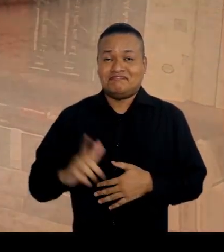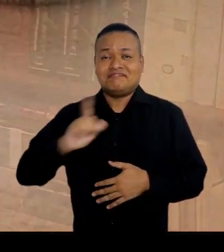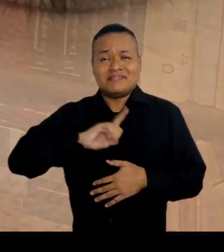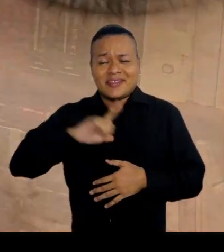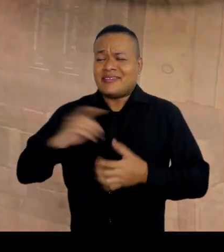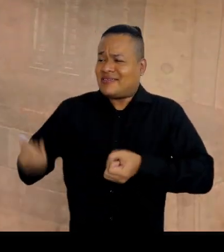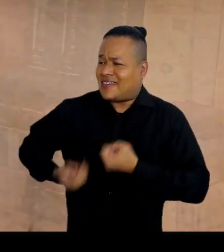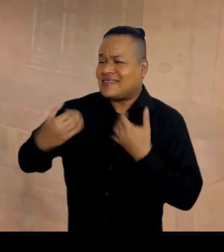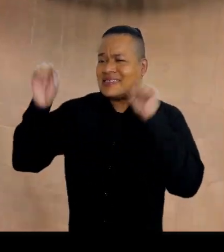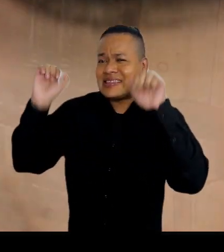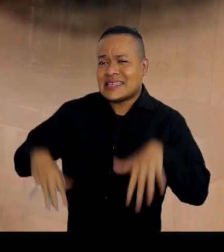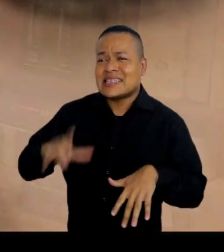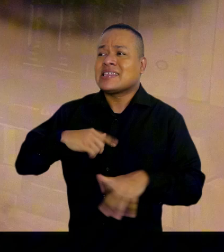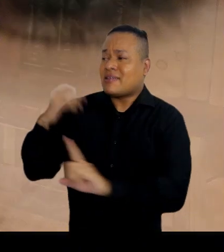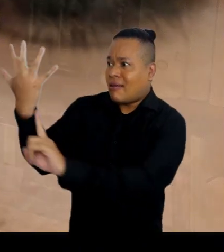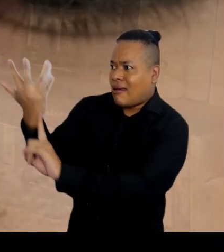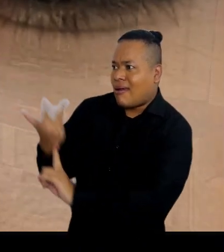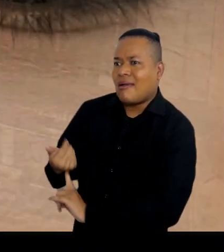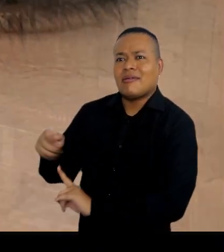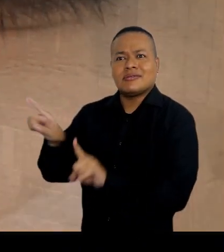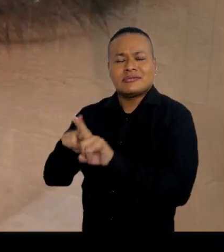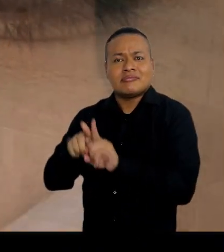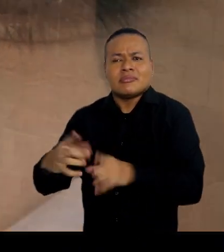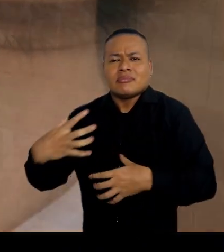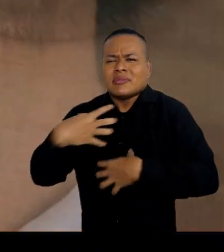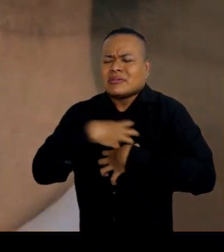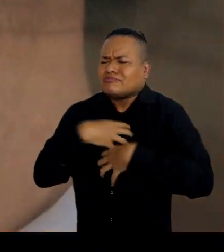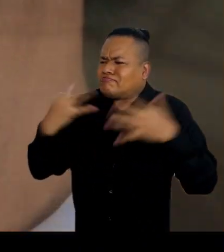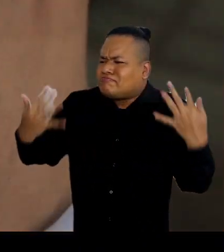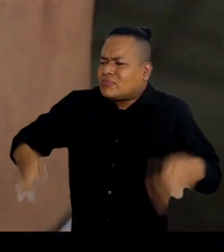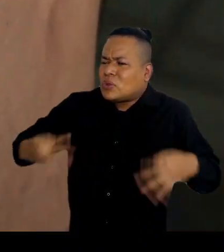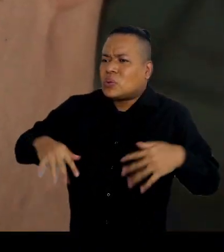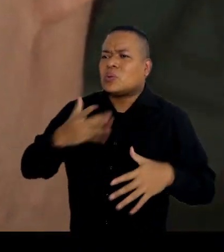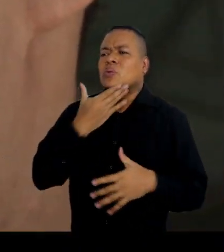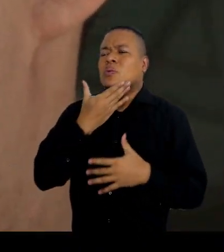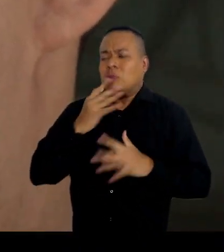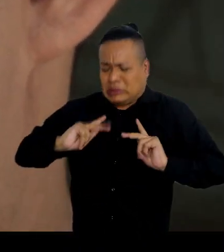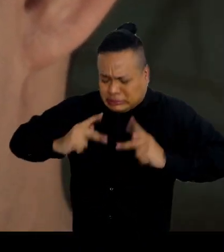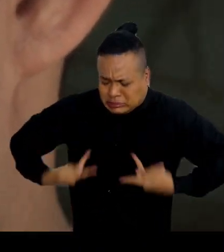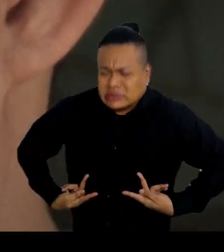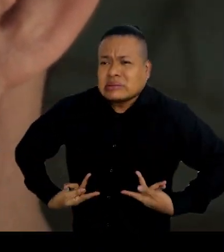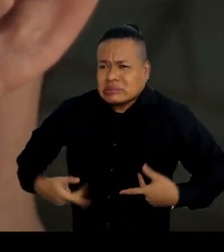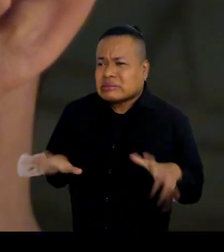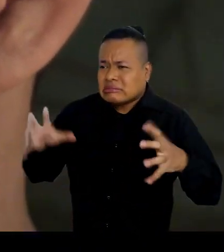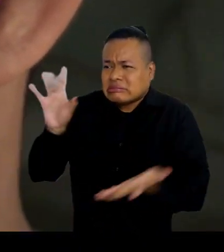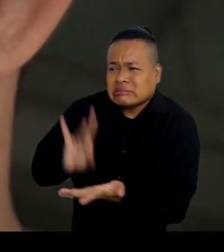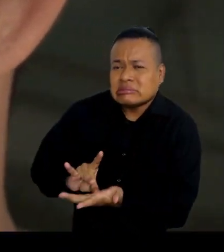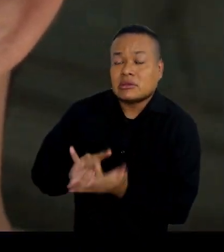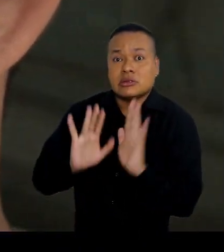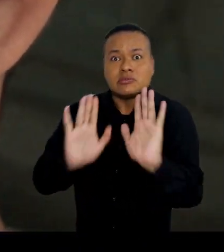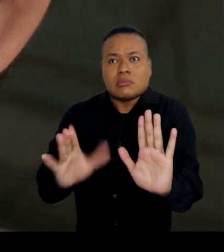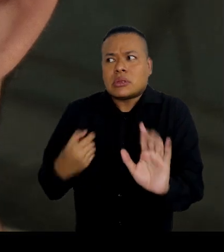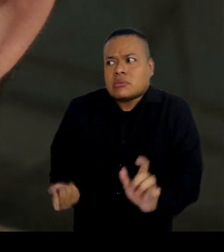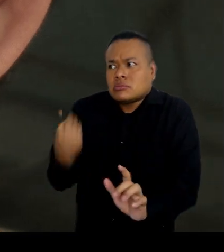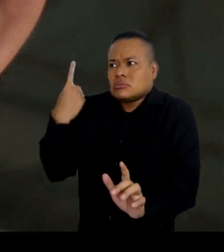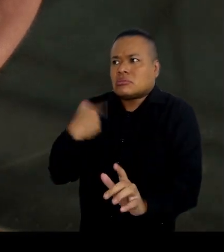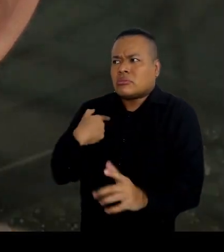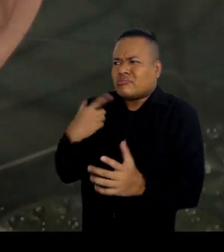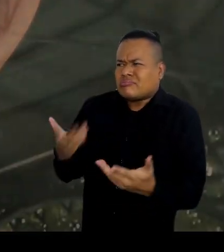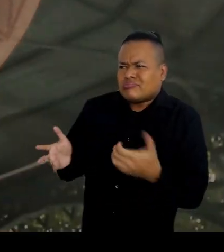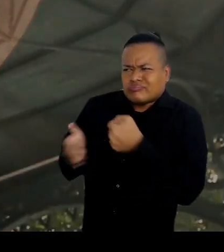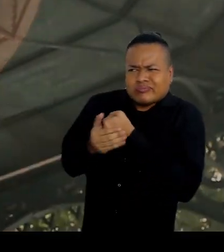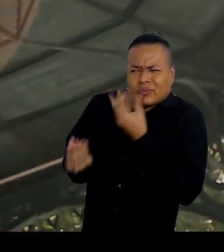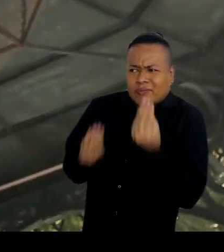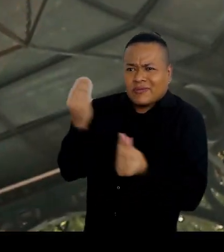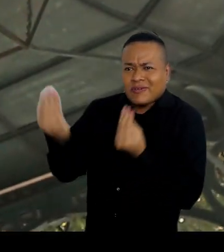de seus versos, faz-se arte pela dor que humaniza e que espezinha. Para si mesmo estranho ele se